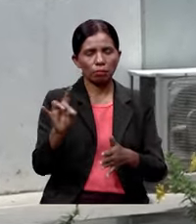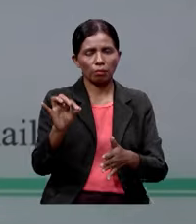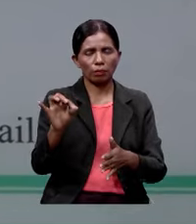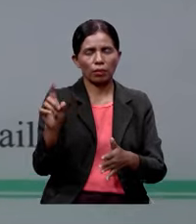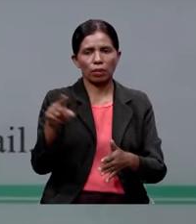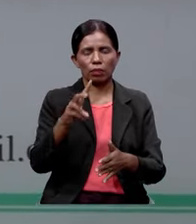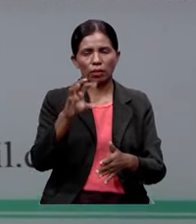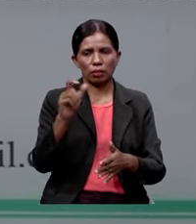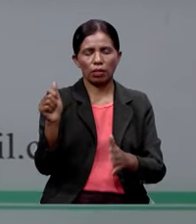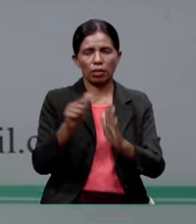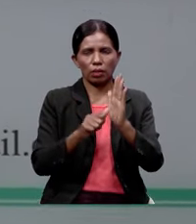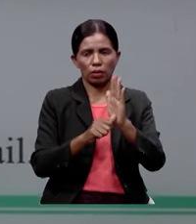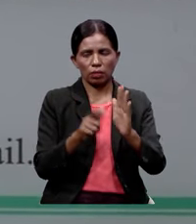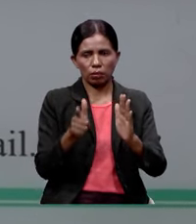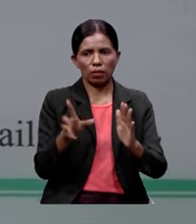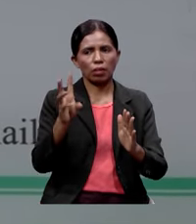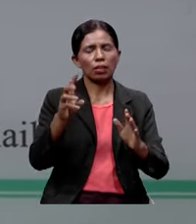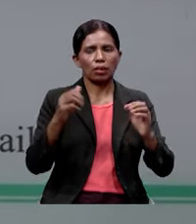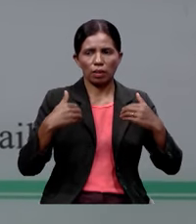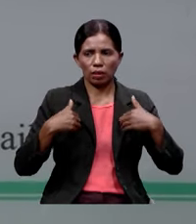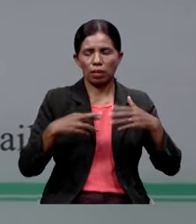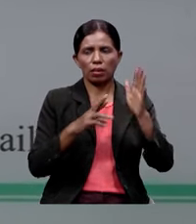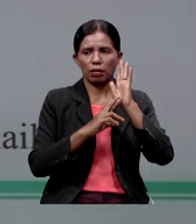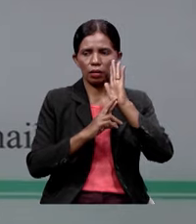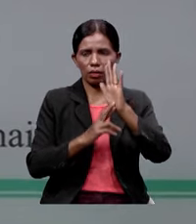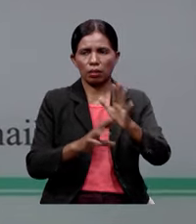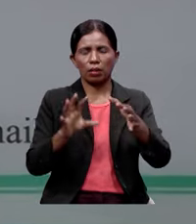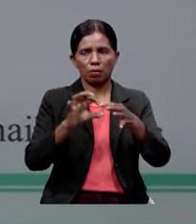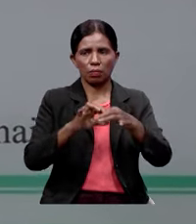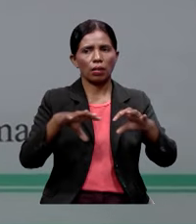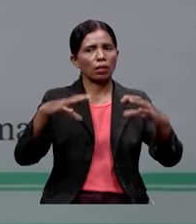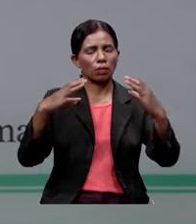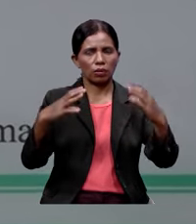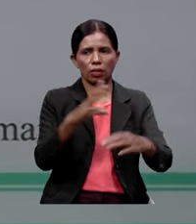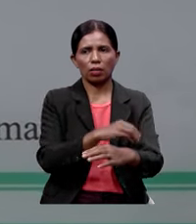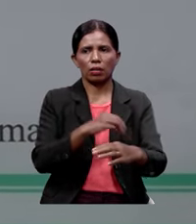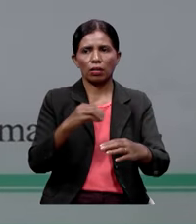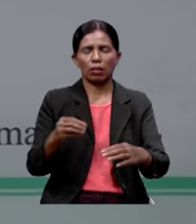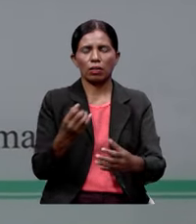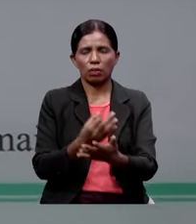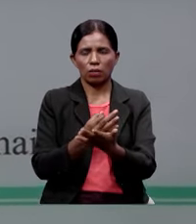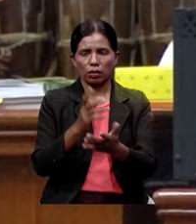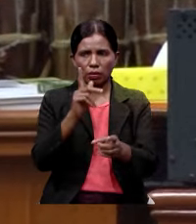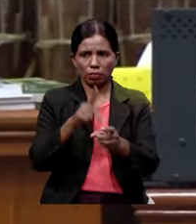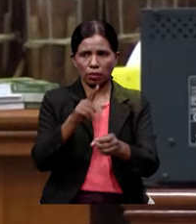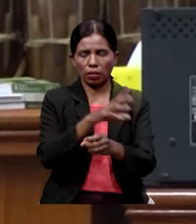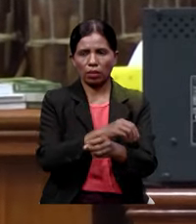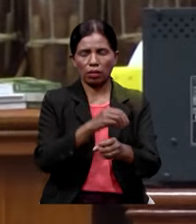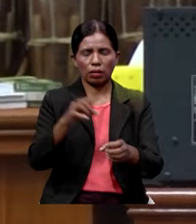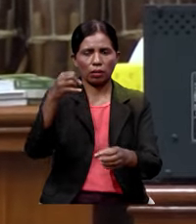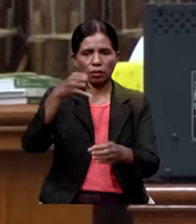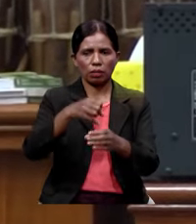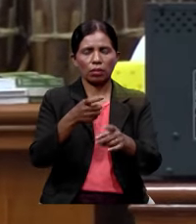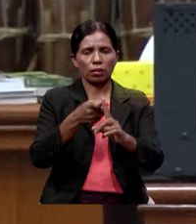e artigo Ruanulu Resinen tem que ir a representação membro Conselho Consultivo o Fundo Petrolífero, nebe envolve